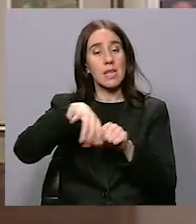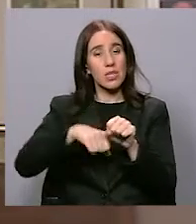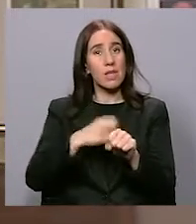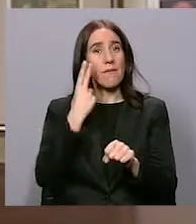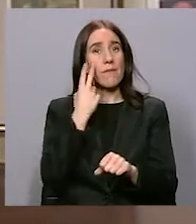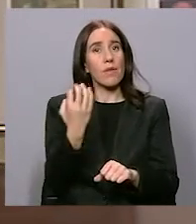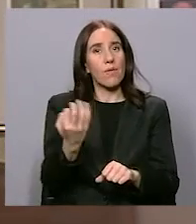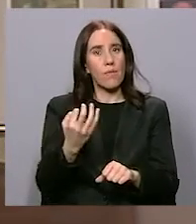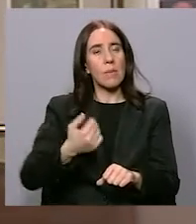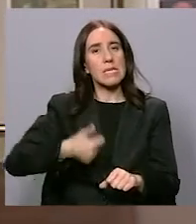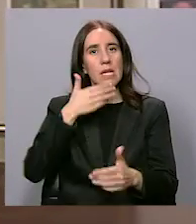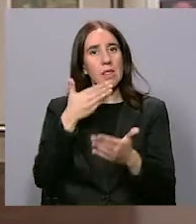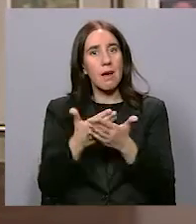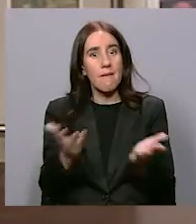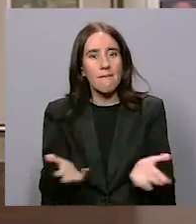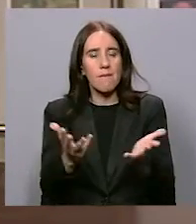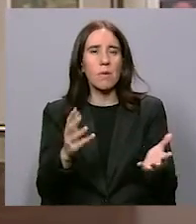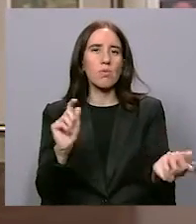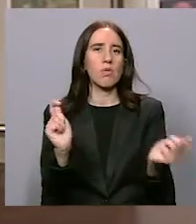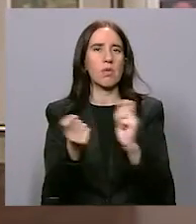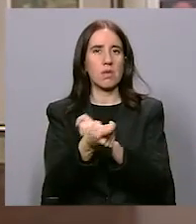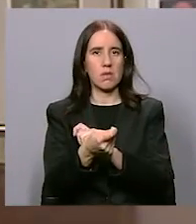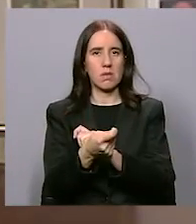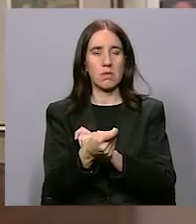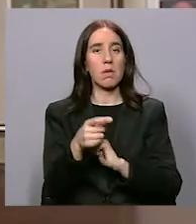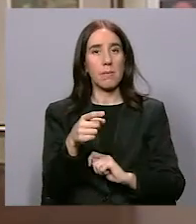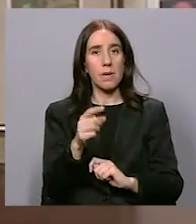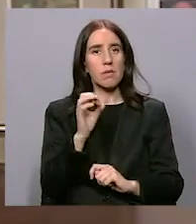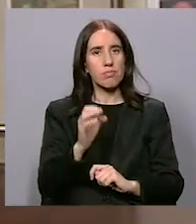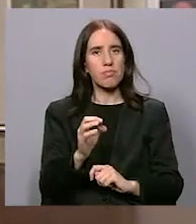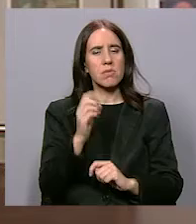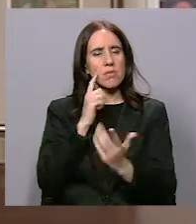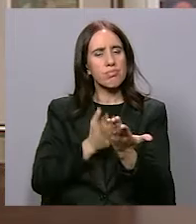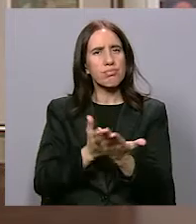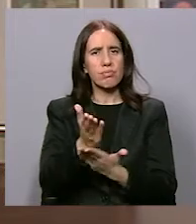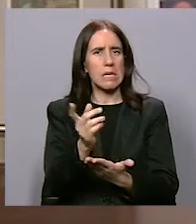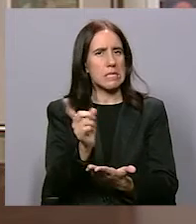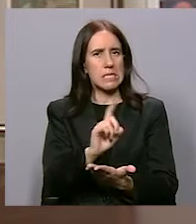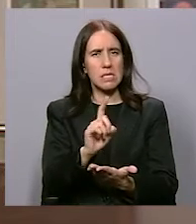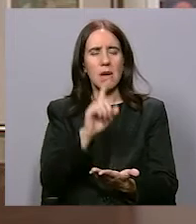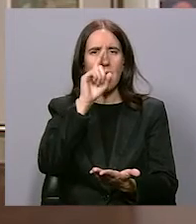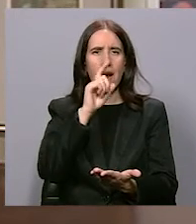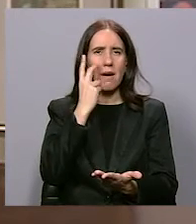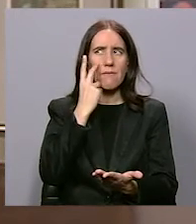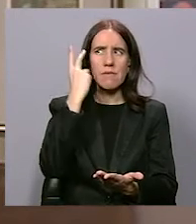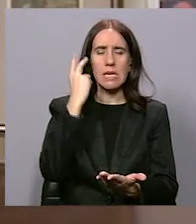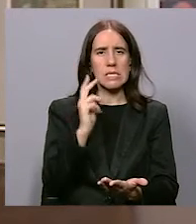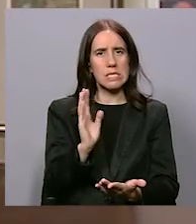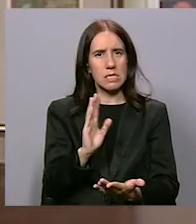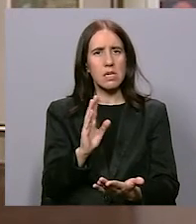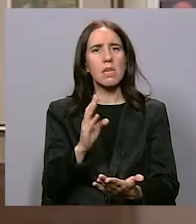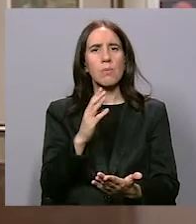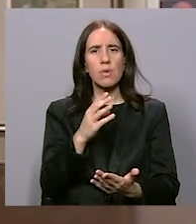que vivemos a razão mobilizadora de mudança para que não subsistam como recordação